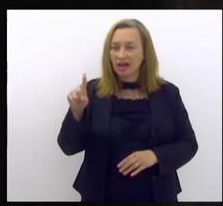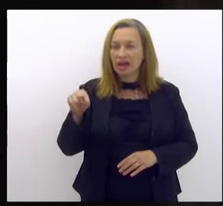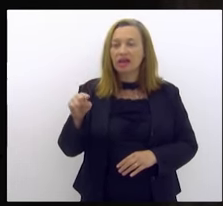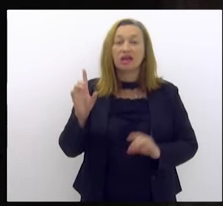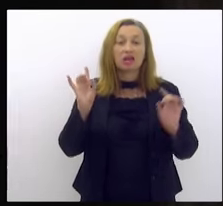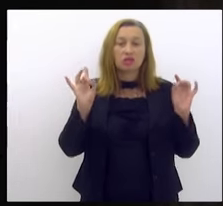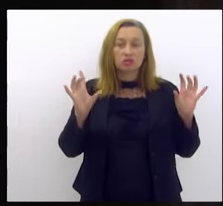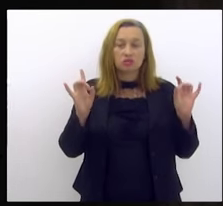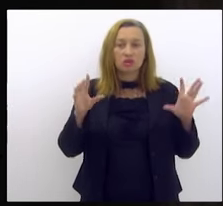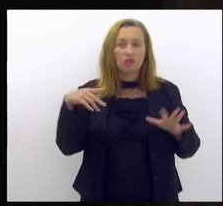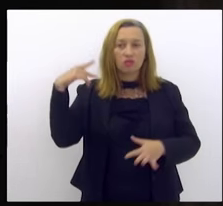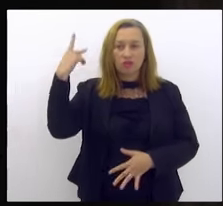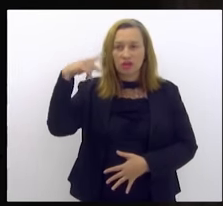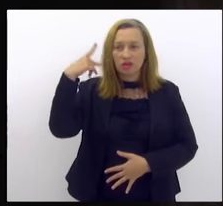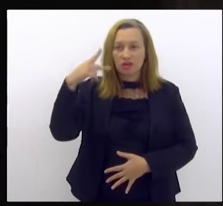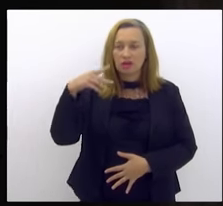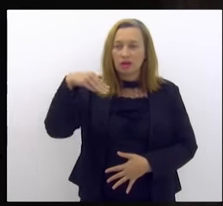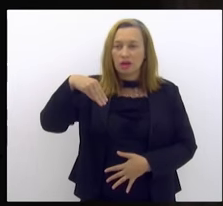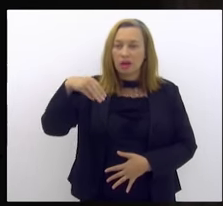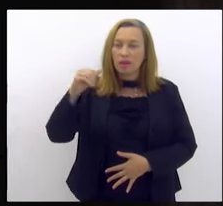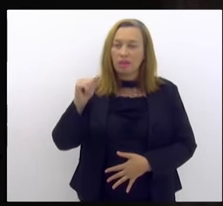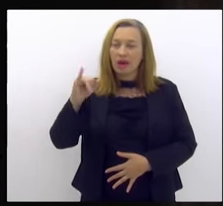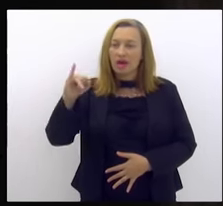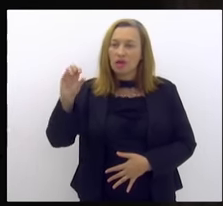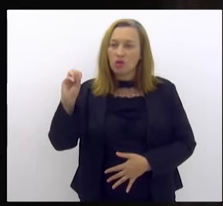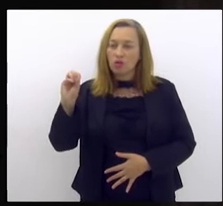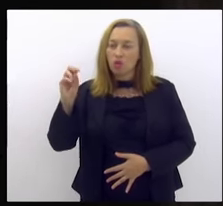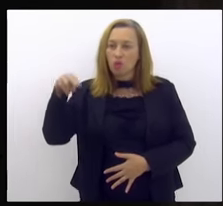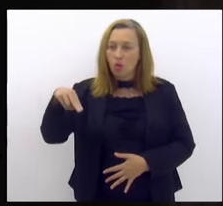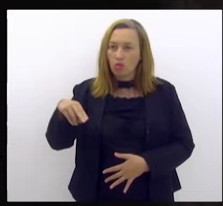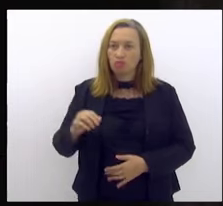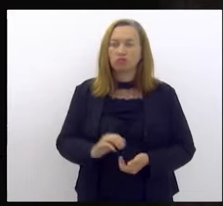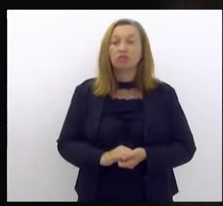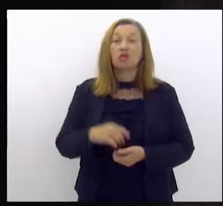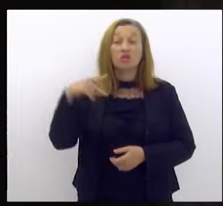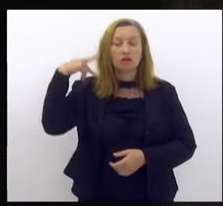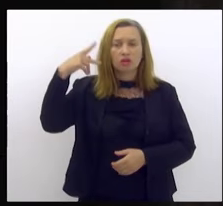especial, o vereador Michael Messias. Vereador esse